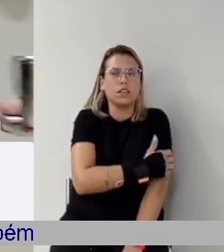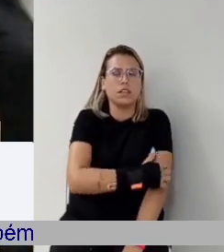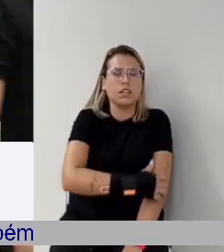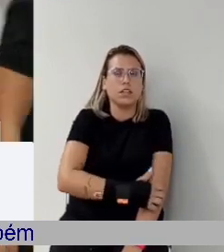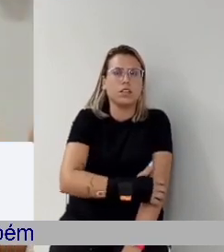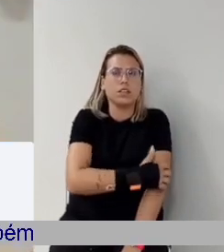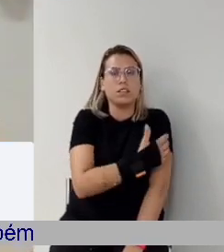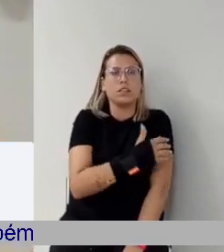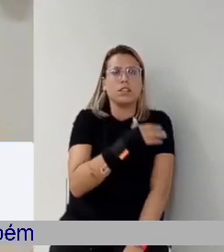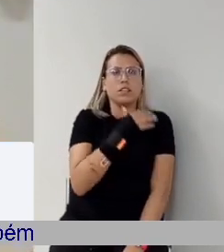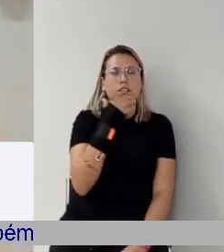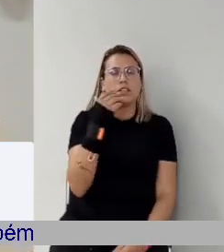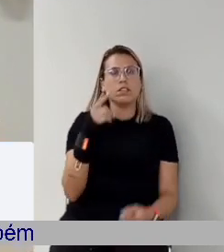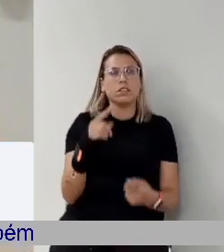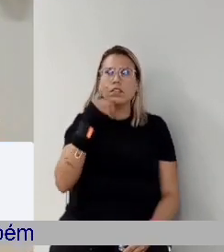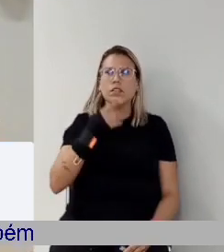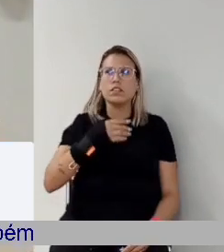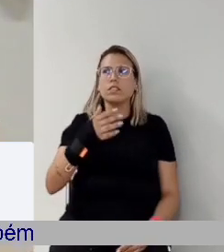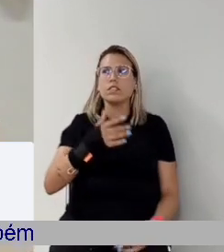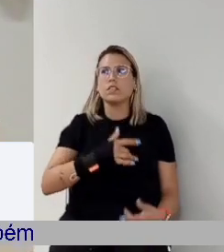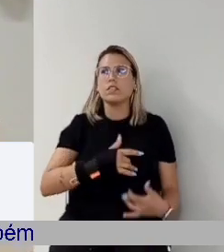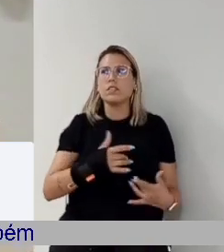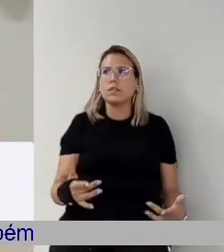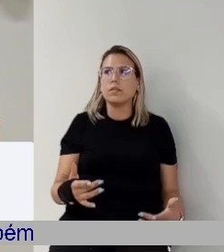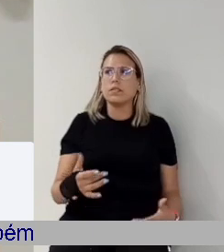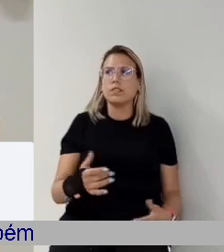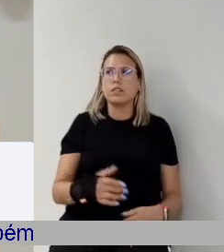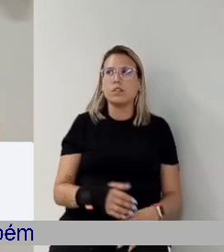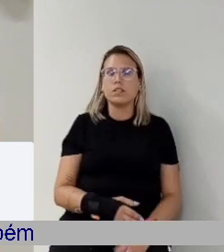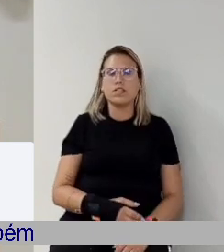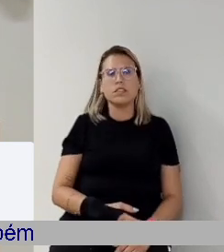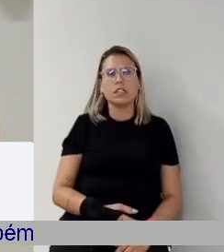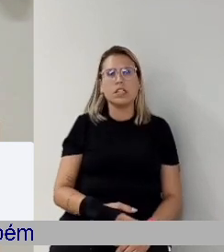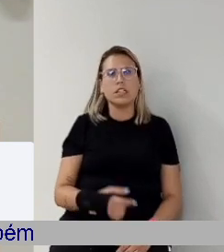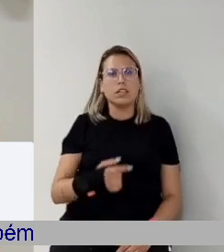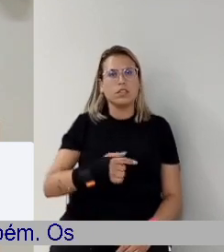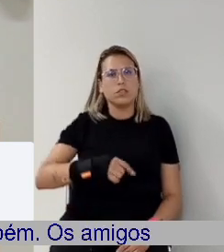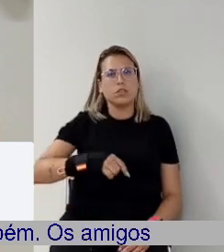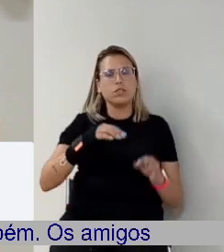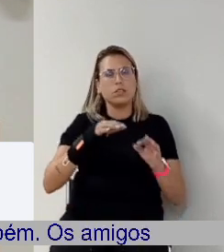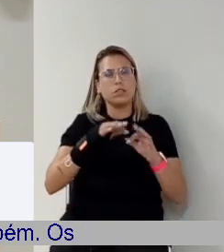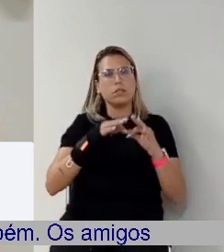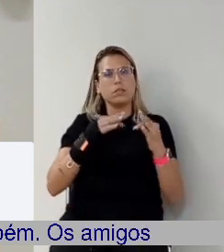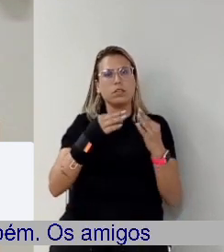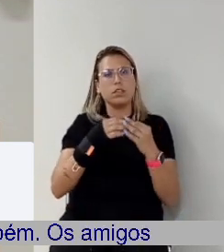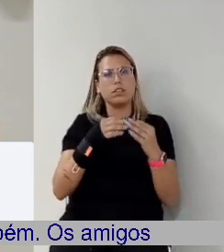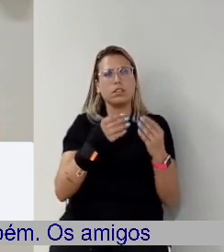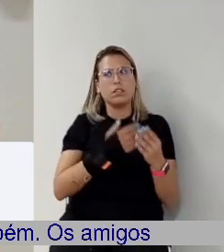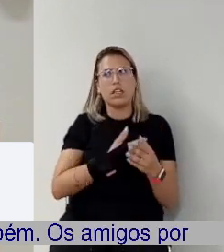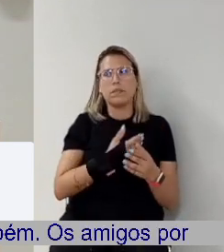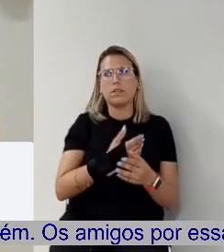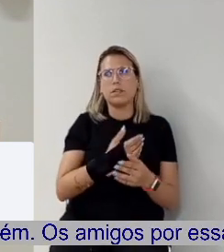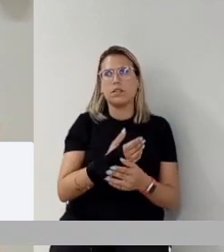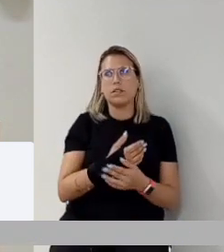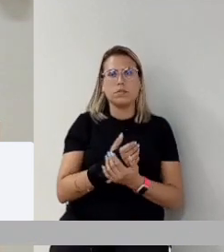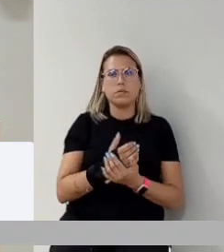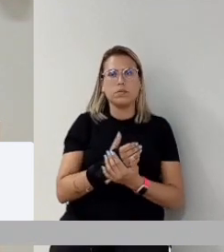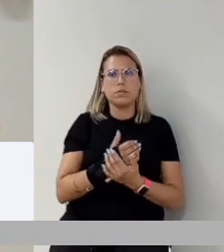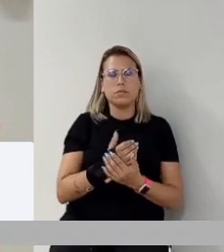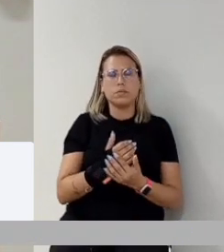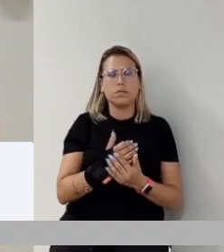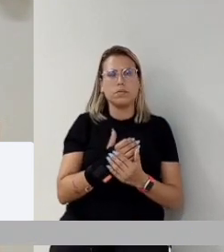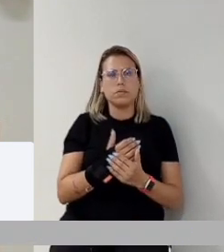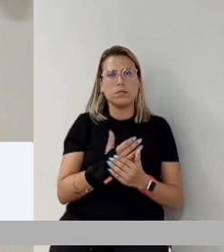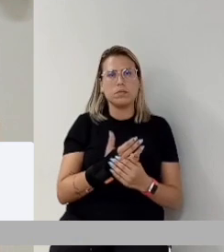ontem a gente leva aqui nossos sentimentos de pesar a todos os familiares a todos os amigos por essa percas desses